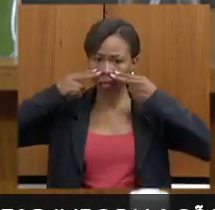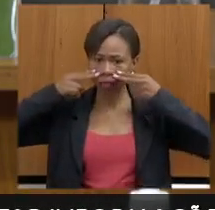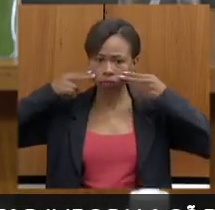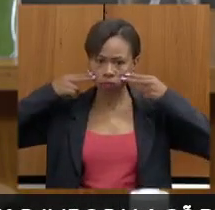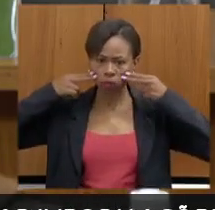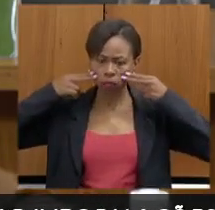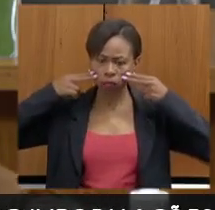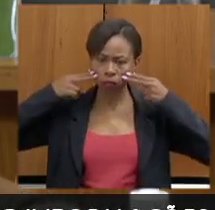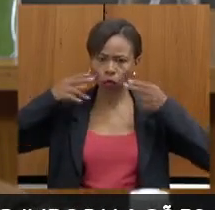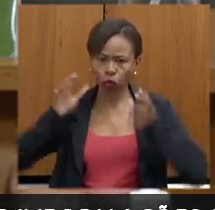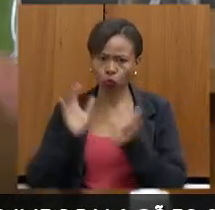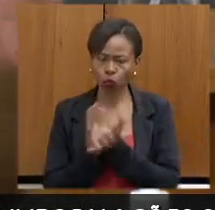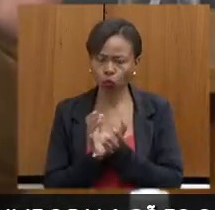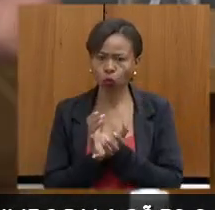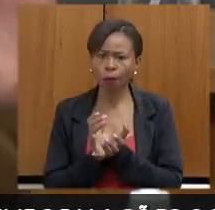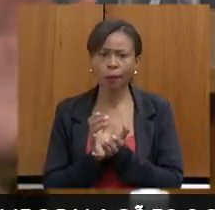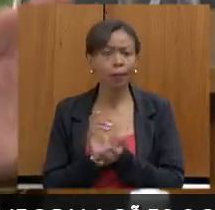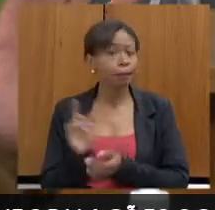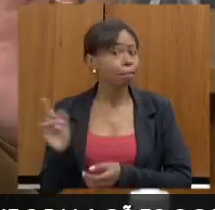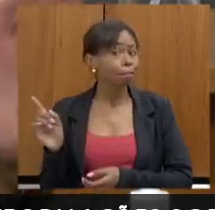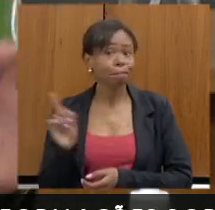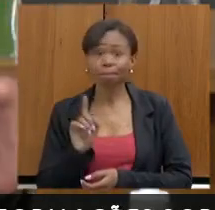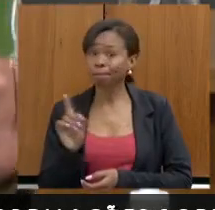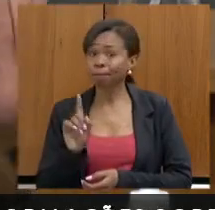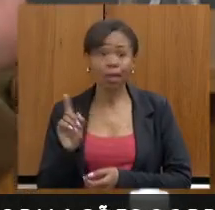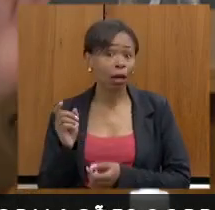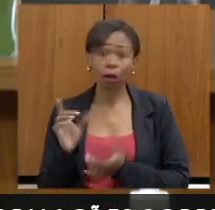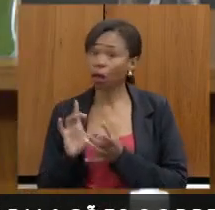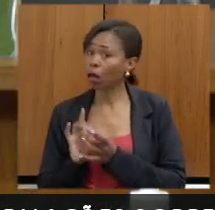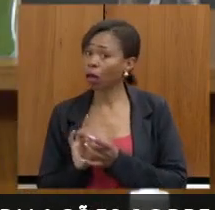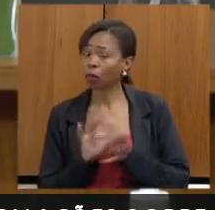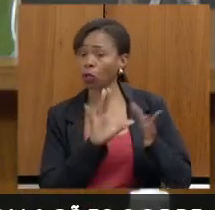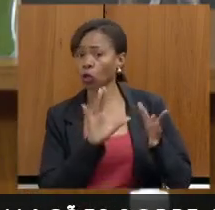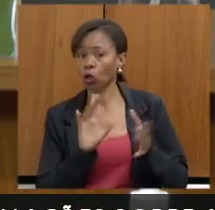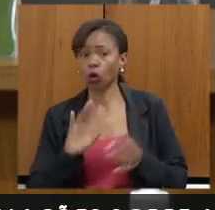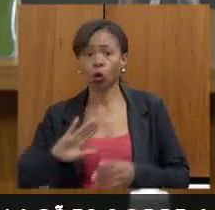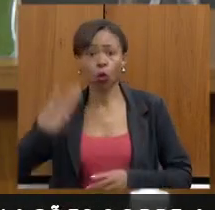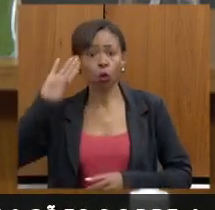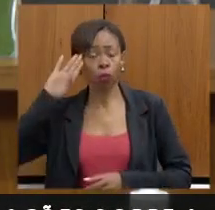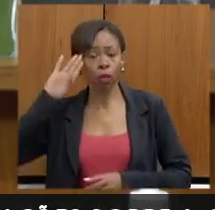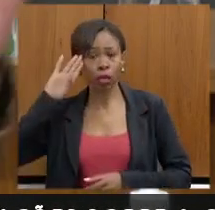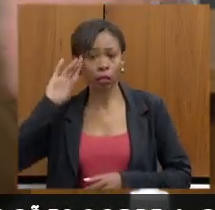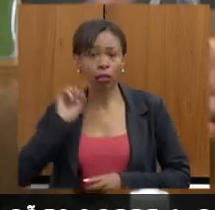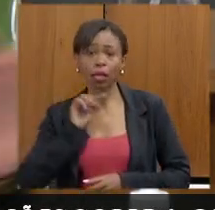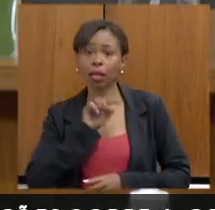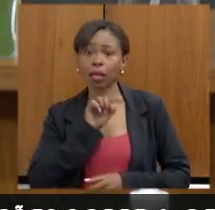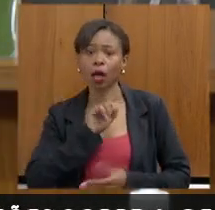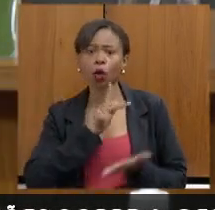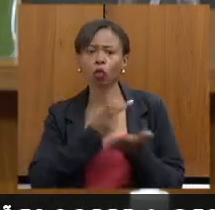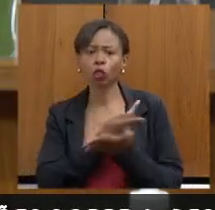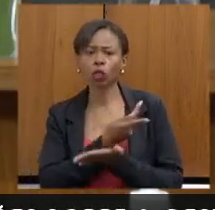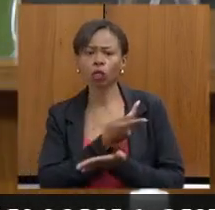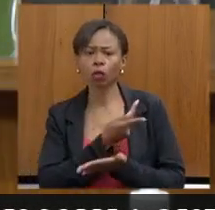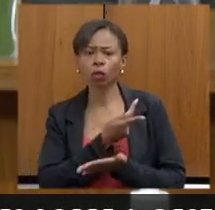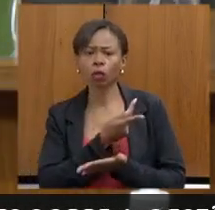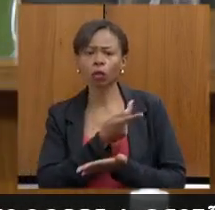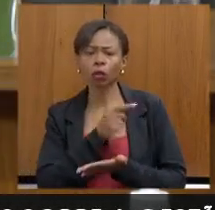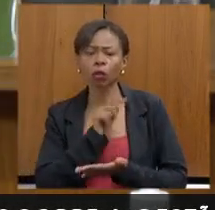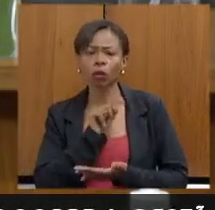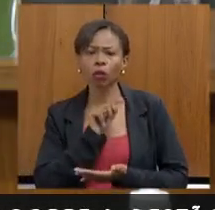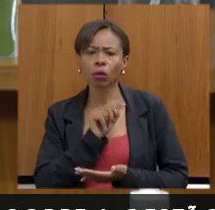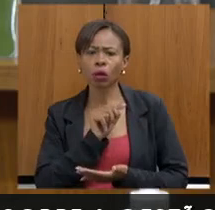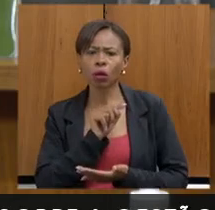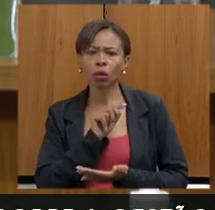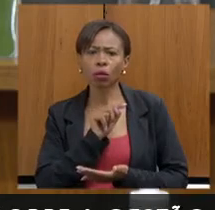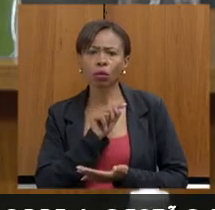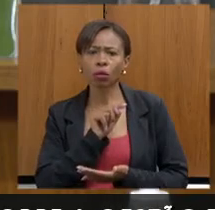que atuaram naquela ocorrência onde teve mais de quase 100 tiros né naquele naquele carro numa uma das aquelas